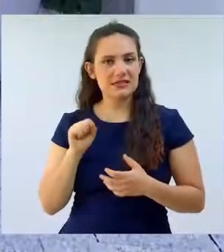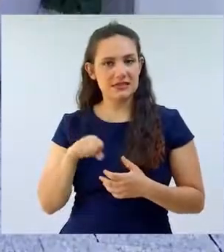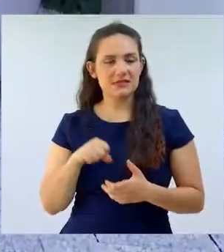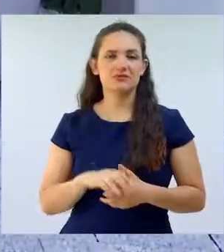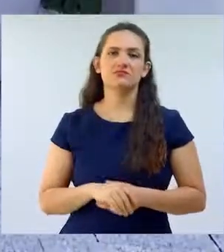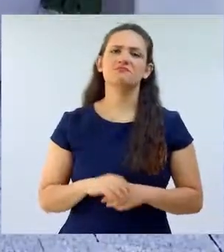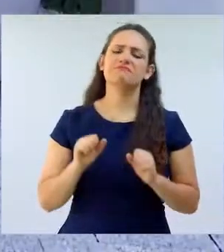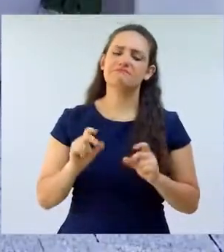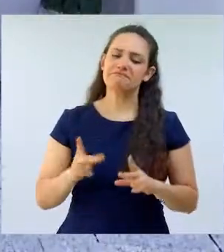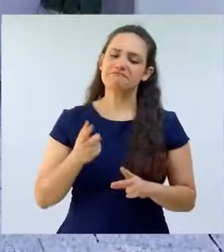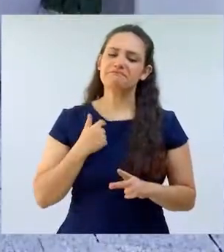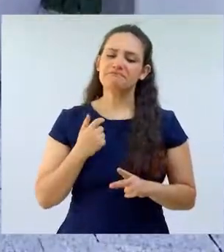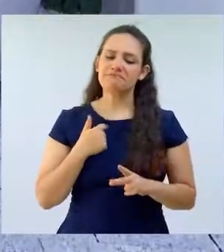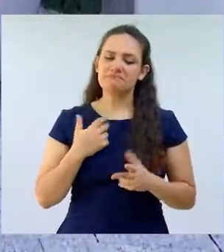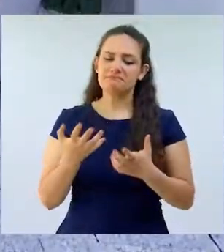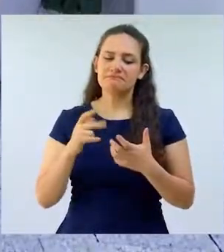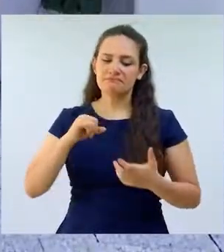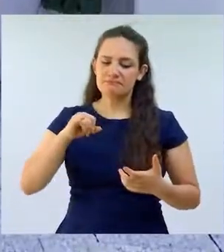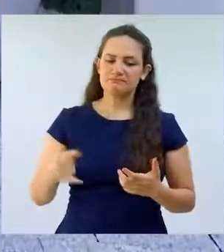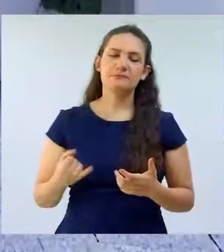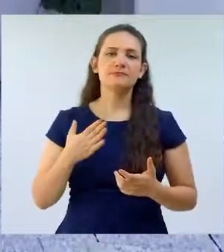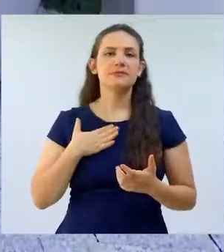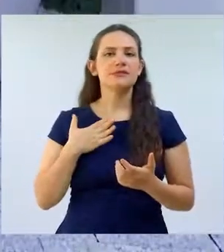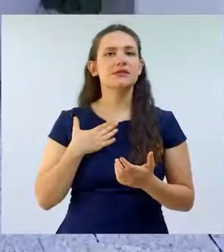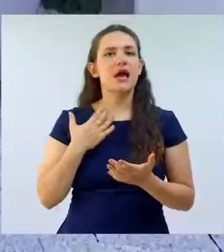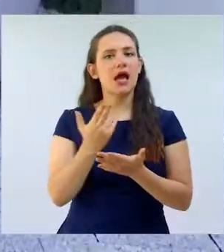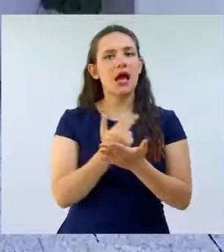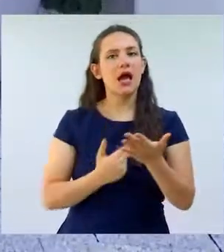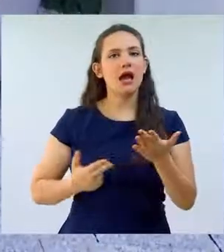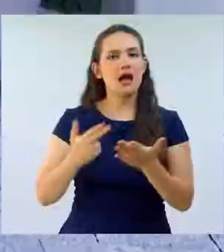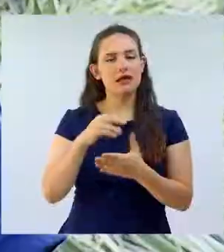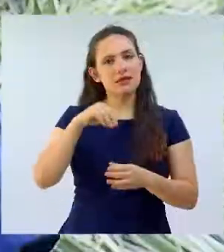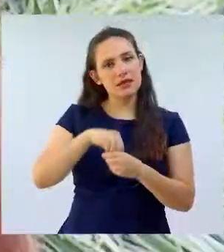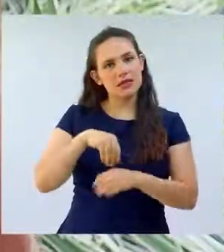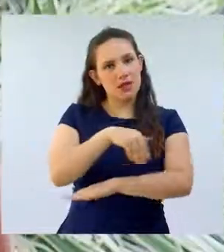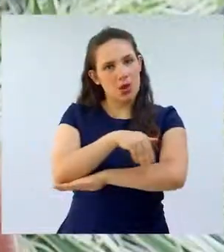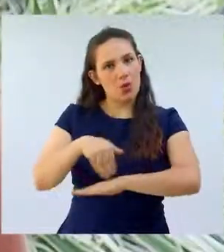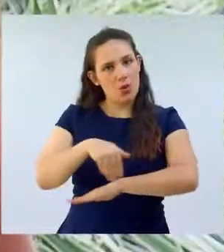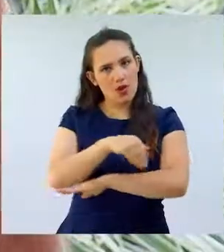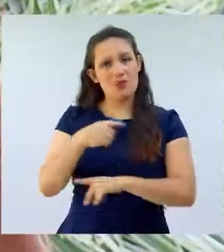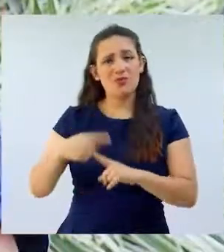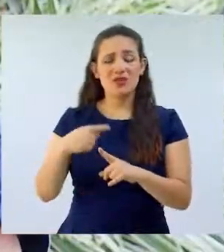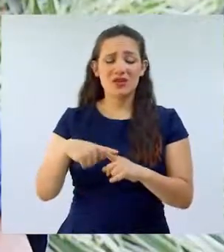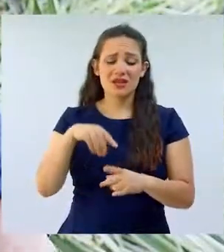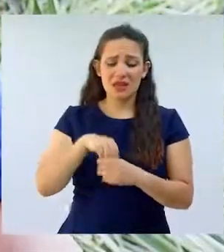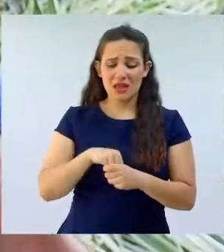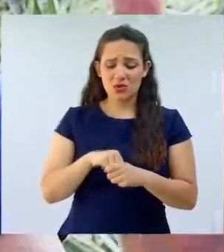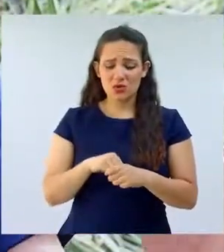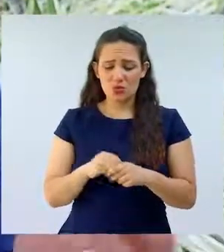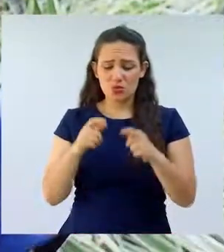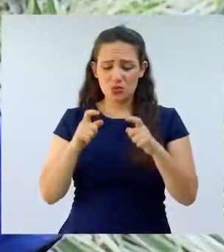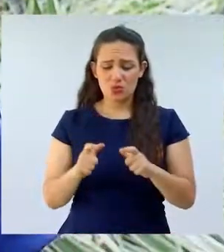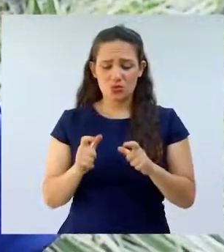fazer. E era uma oportunidade que eu tinha de colocar minha arte na rua, né? Porque eu sentia que nas galerias, não tenho nada contra, muito